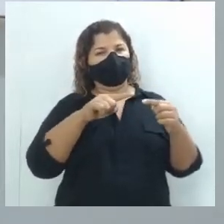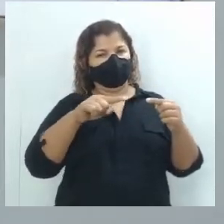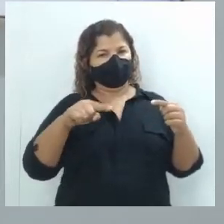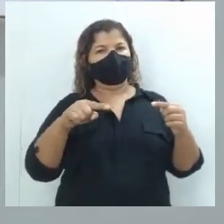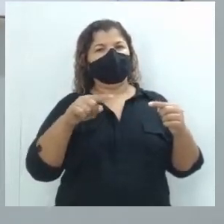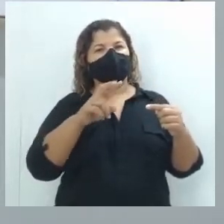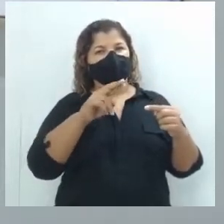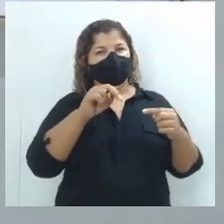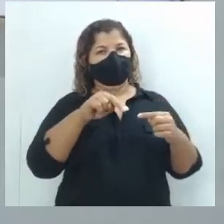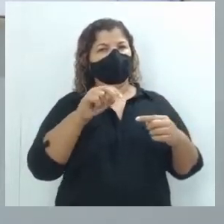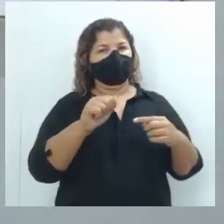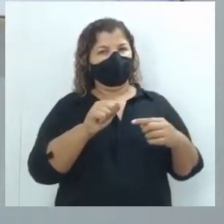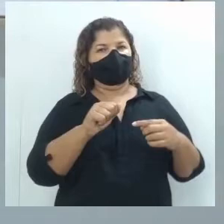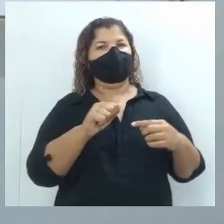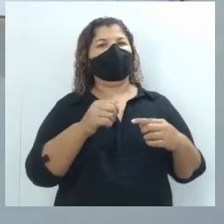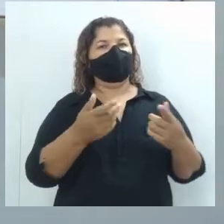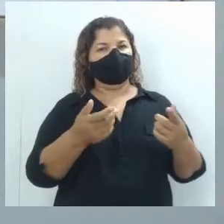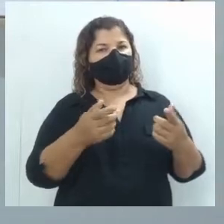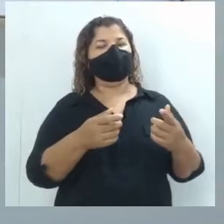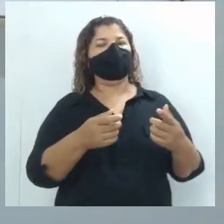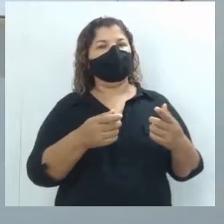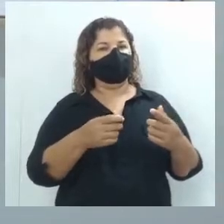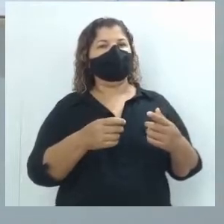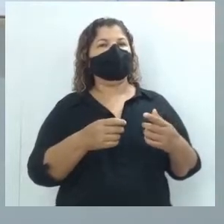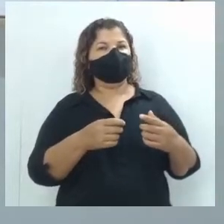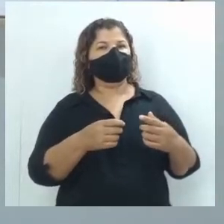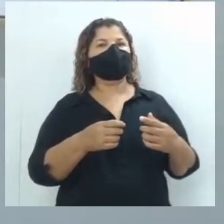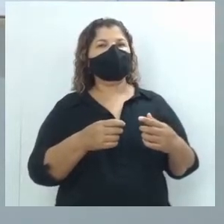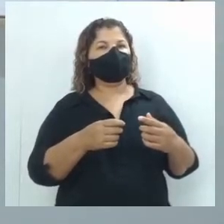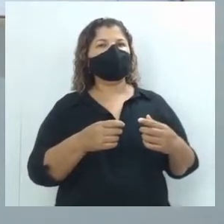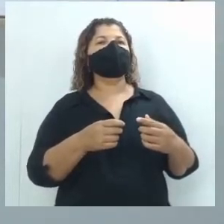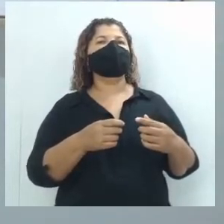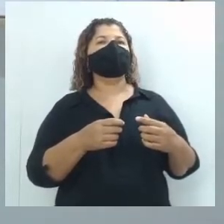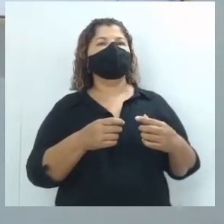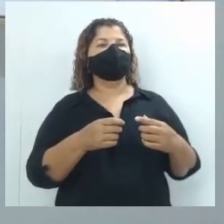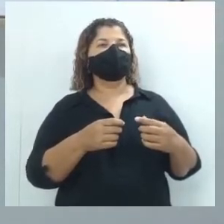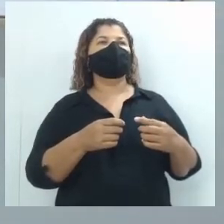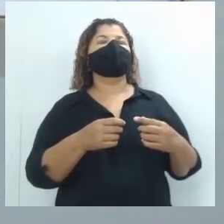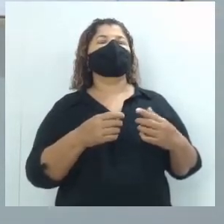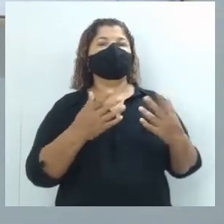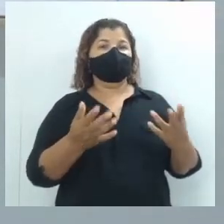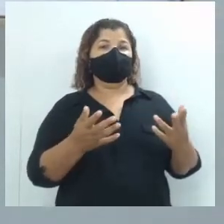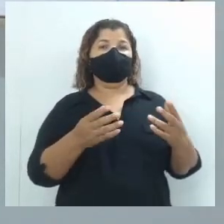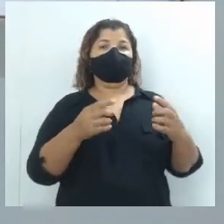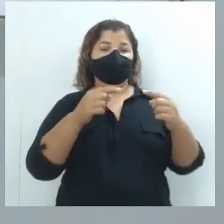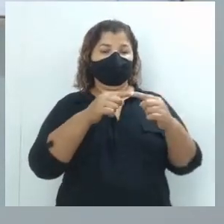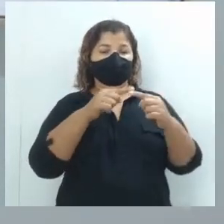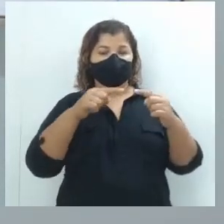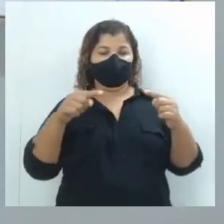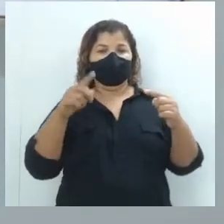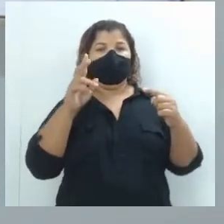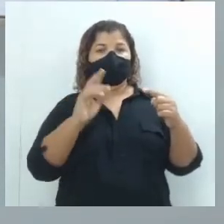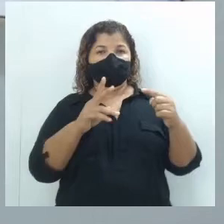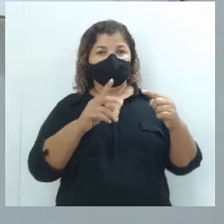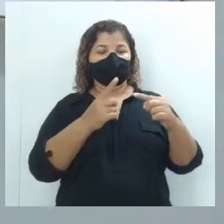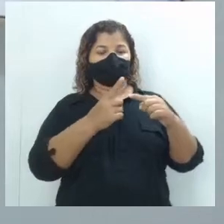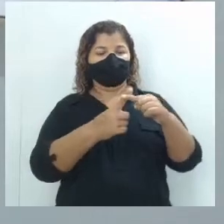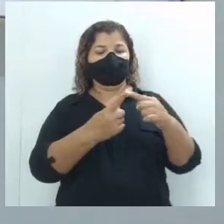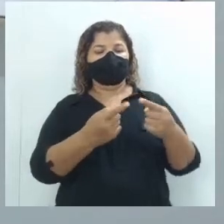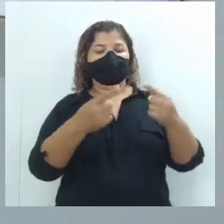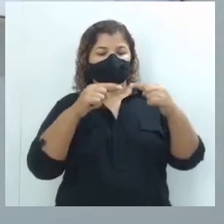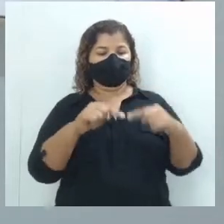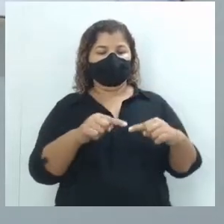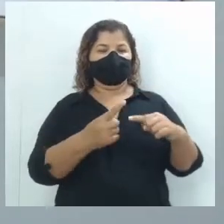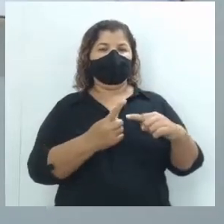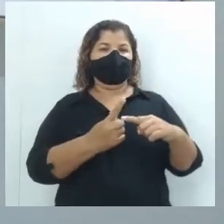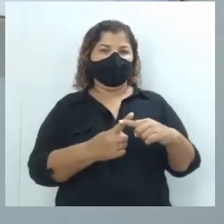olha para mim agora, porque senão vai dar uma voada. Ei, monstro, larga tudo, olha para mim, porque senão vai voar agora. Quando o RNA positivo ele se replica, qual